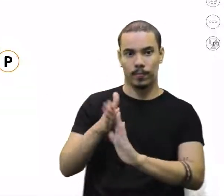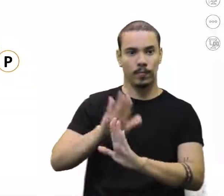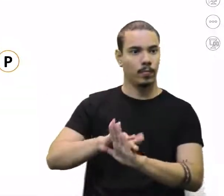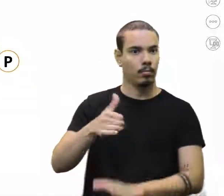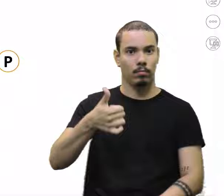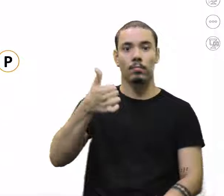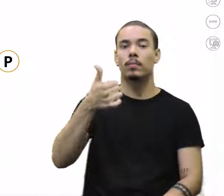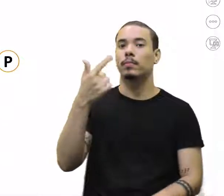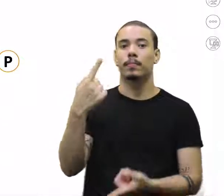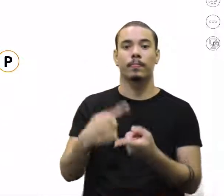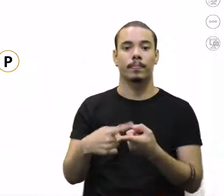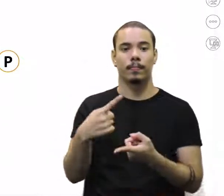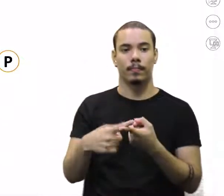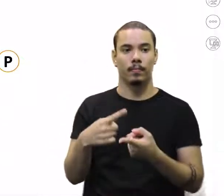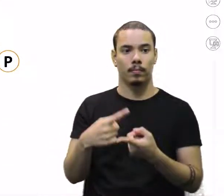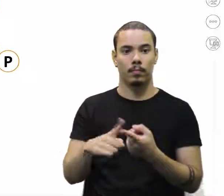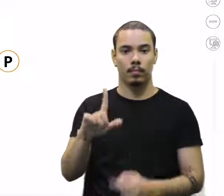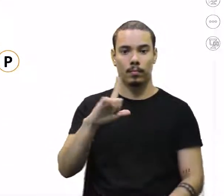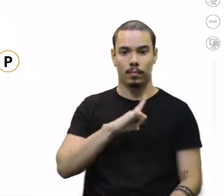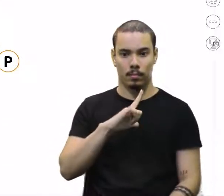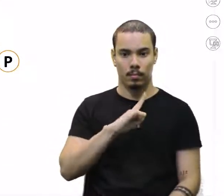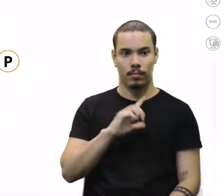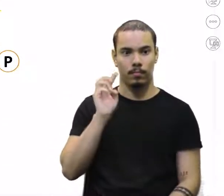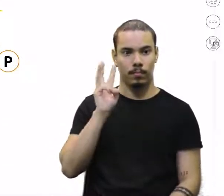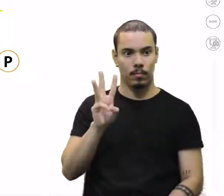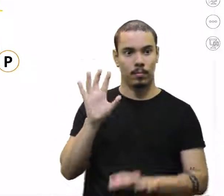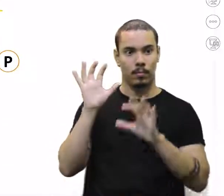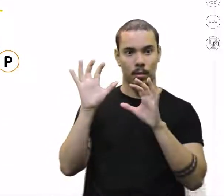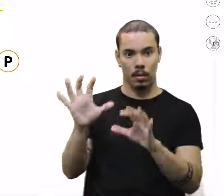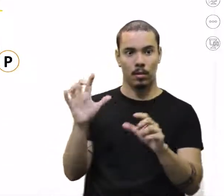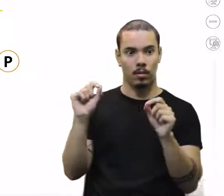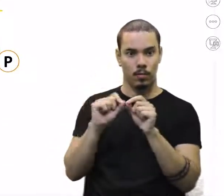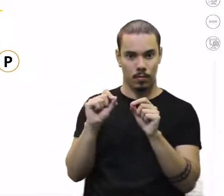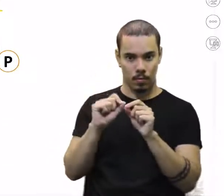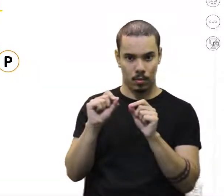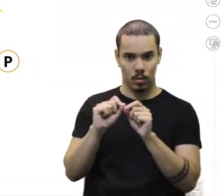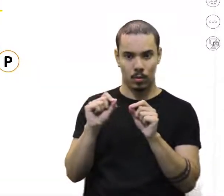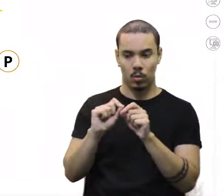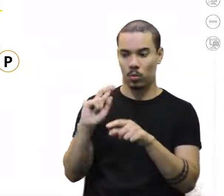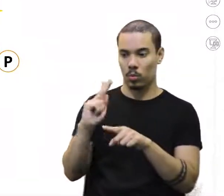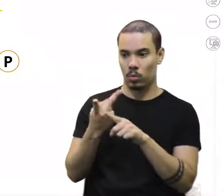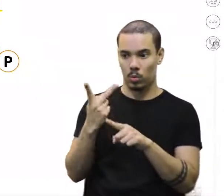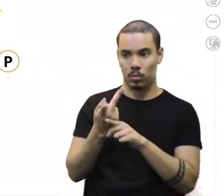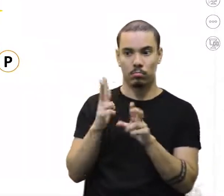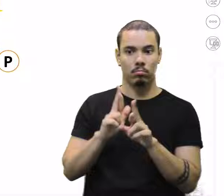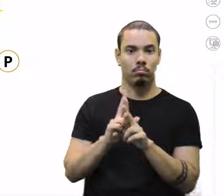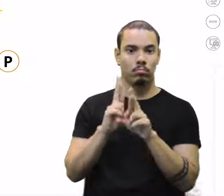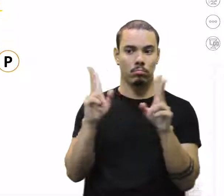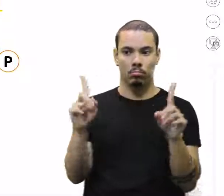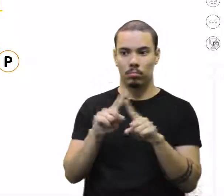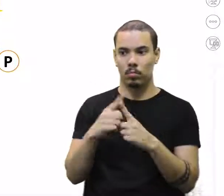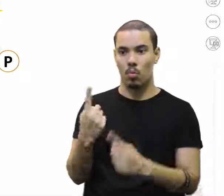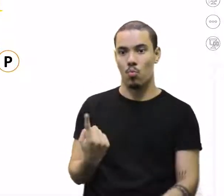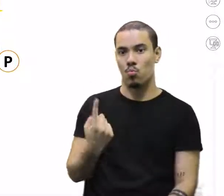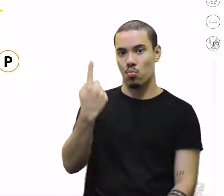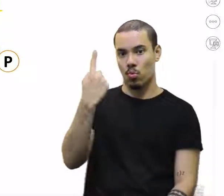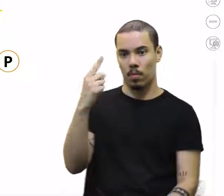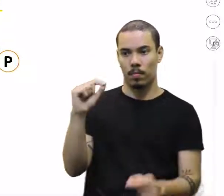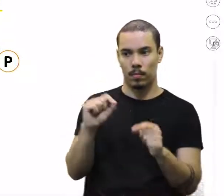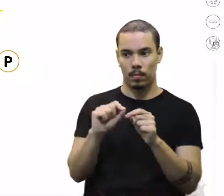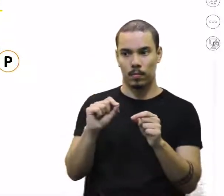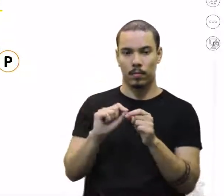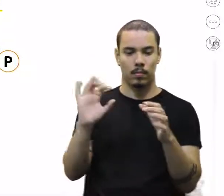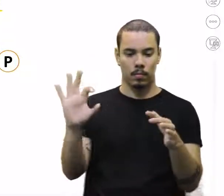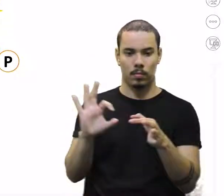Por quê? Ele tem as 3 ligações dele sendo realizadas com hidrogênios diferentes e uma ligação